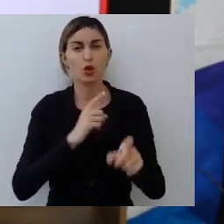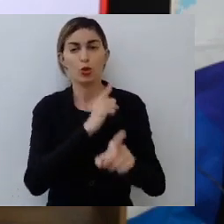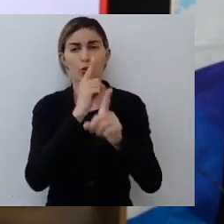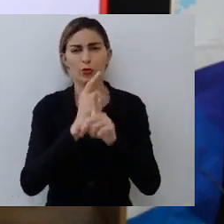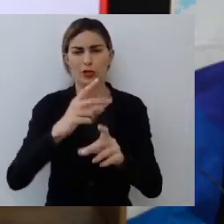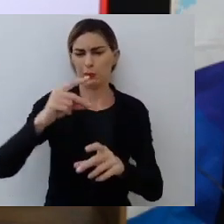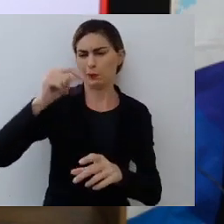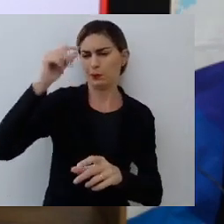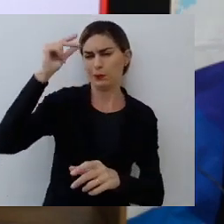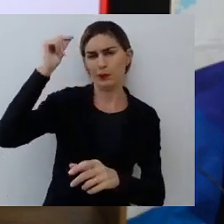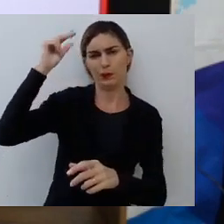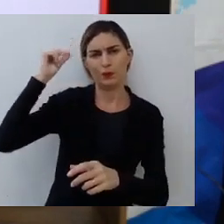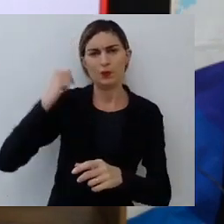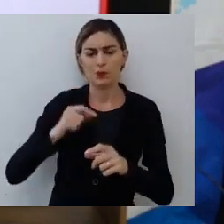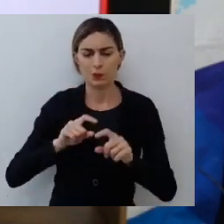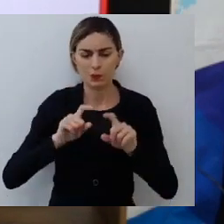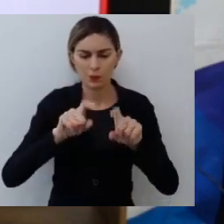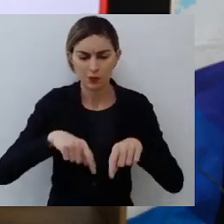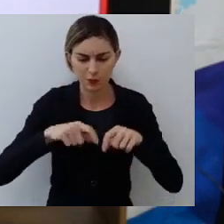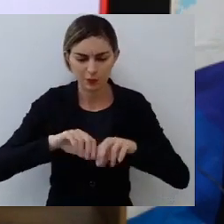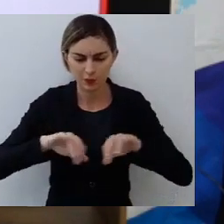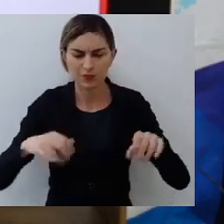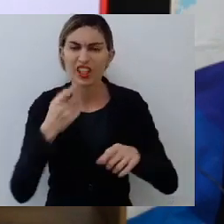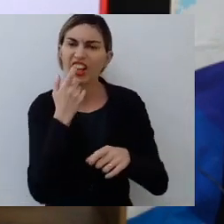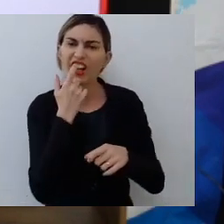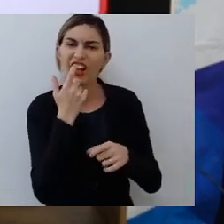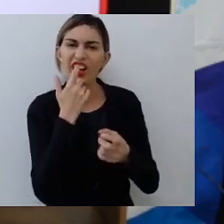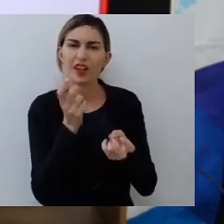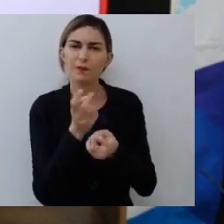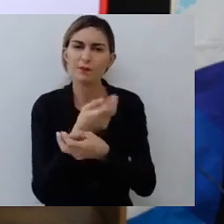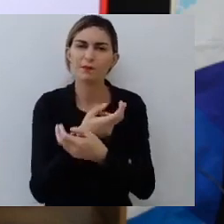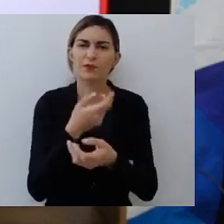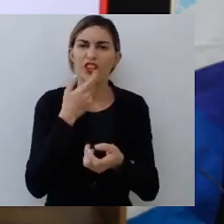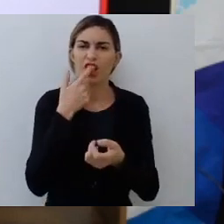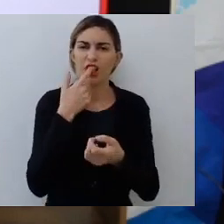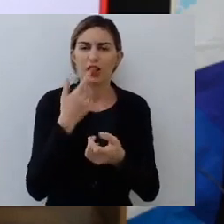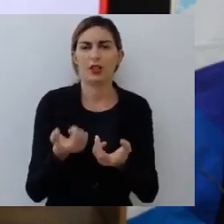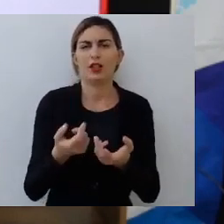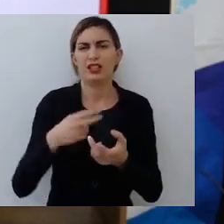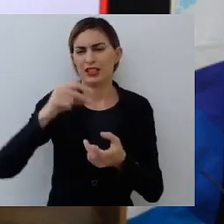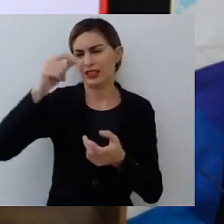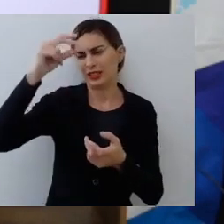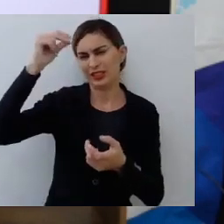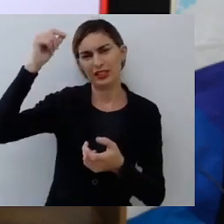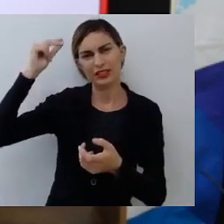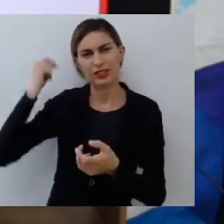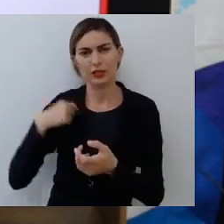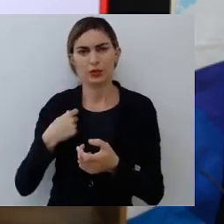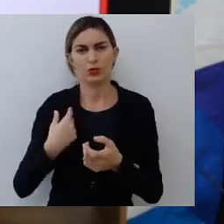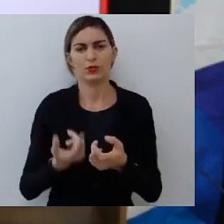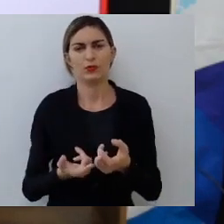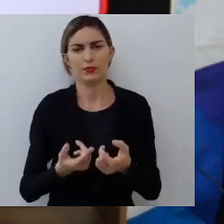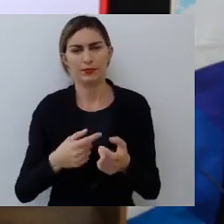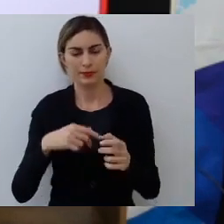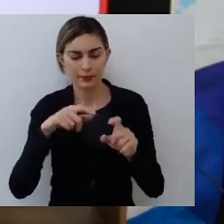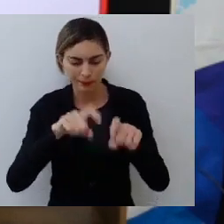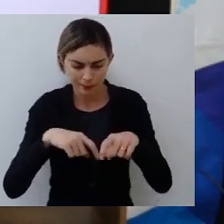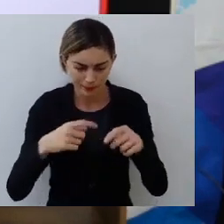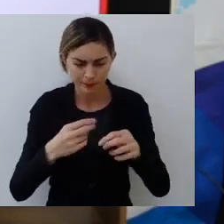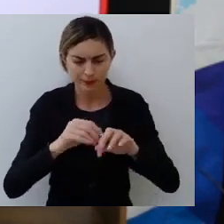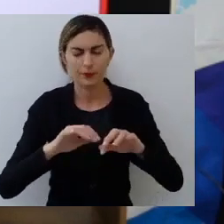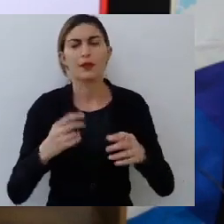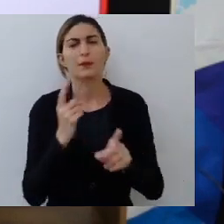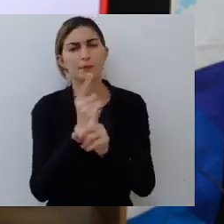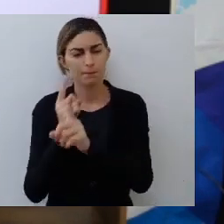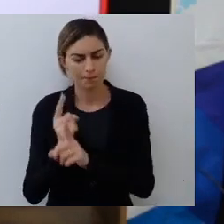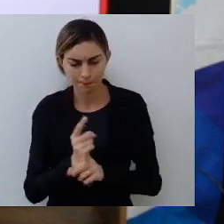os mais antigos restos ósseis dos antigos hominídeos. Destaque para os australopitecos. Destaque